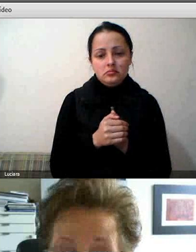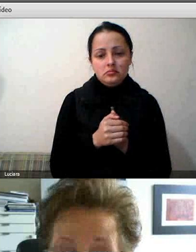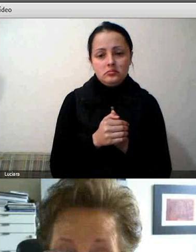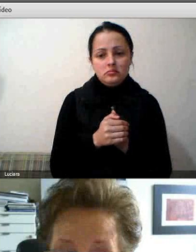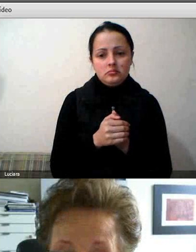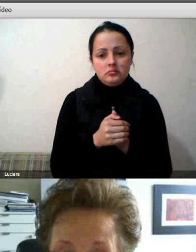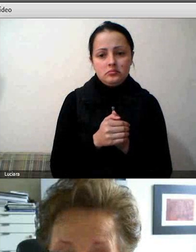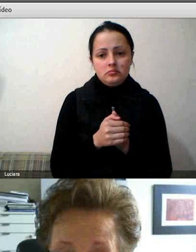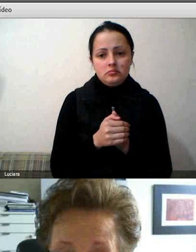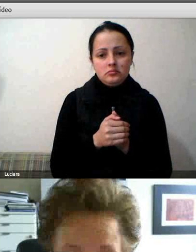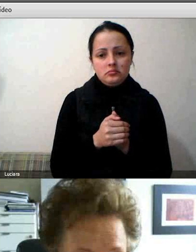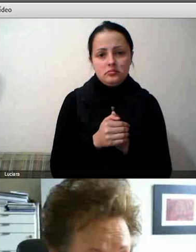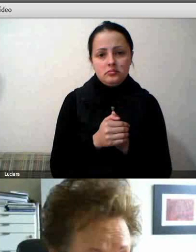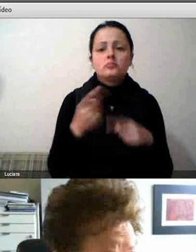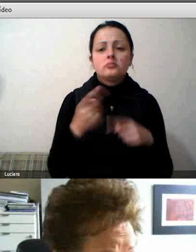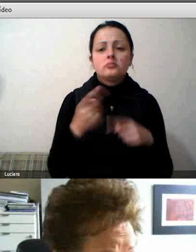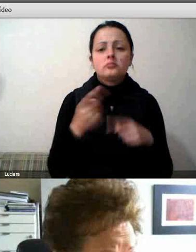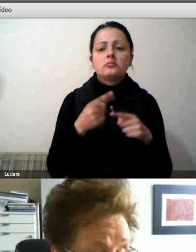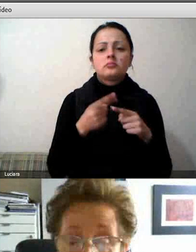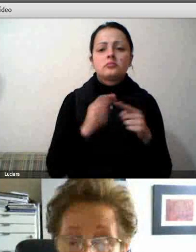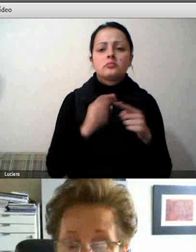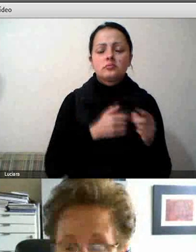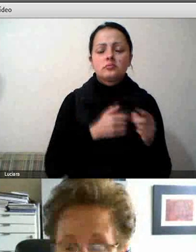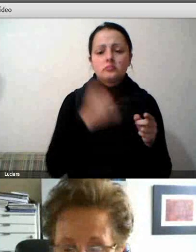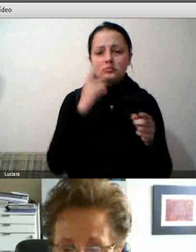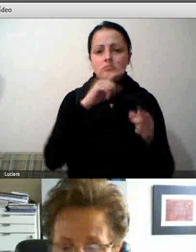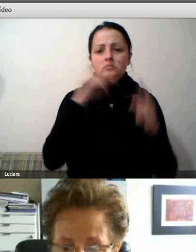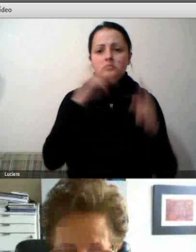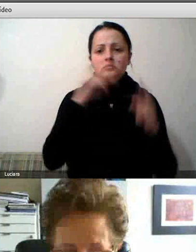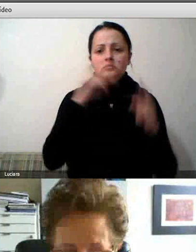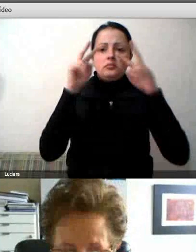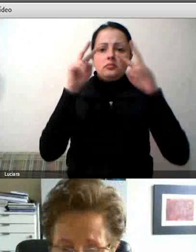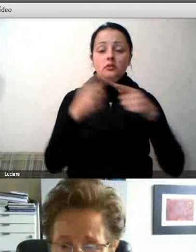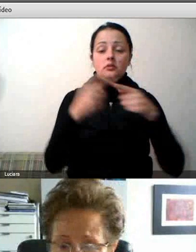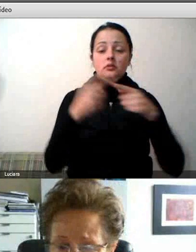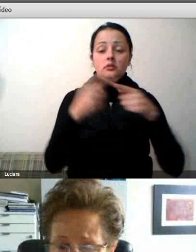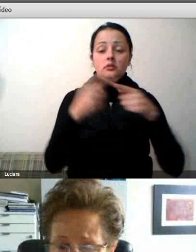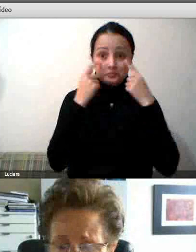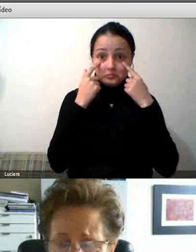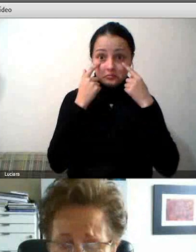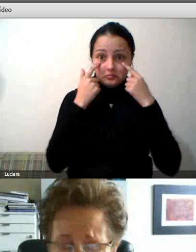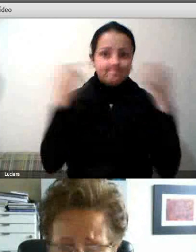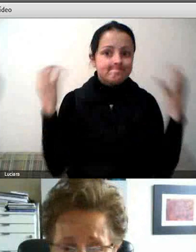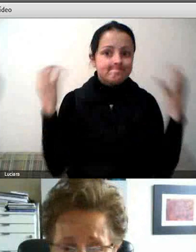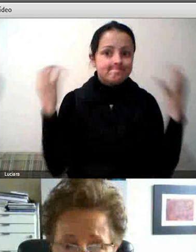enxergamos. Por que nós podemos ver? Desculpe.